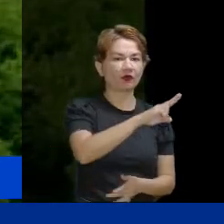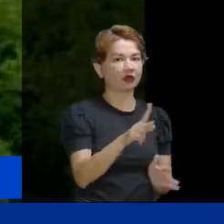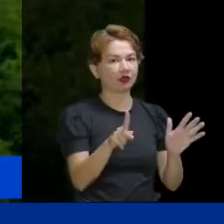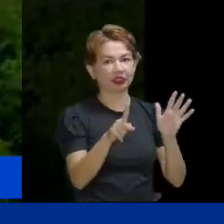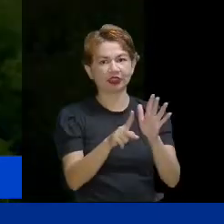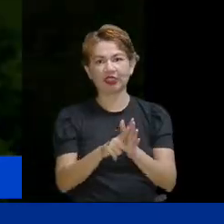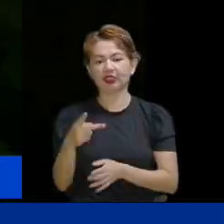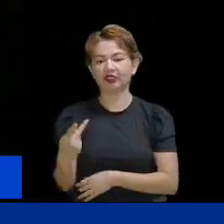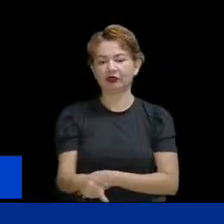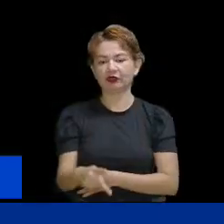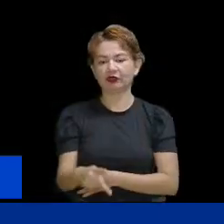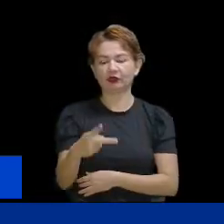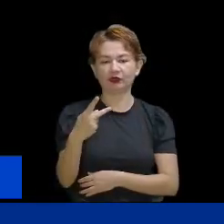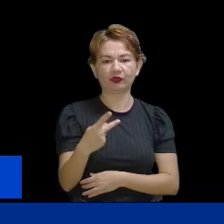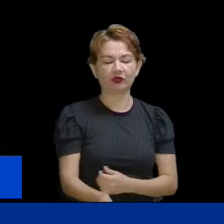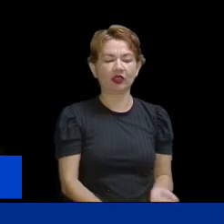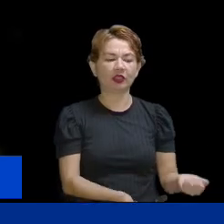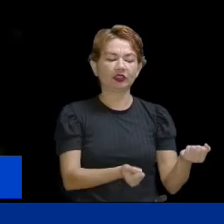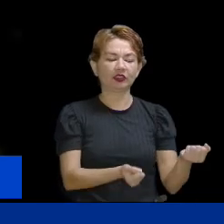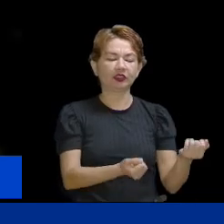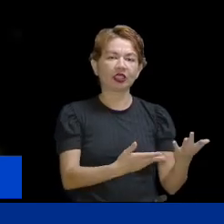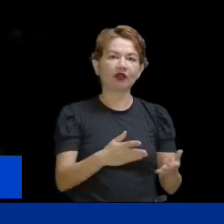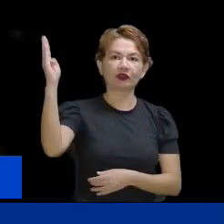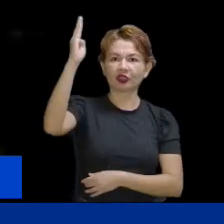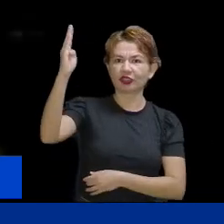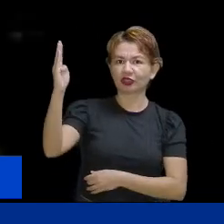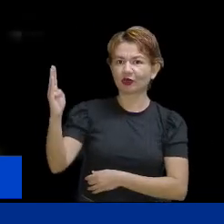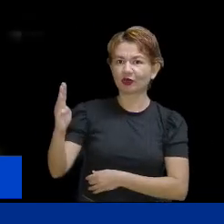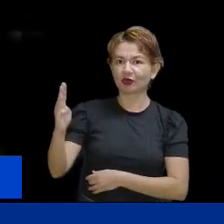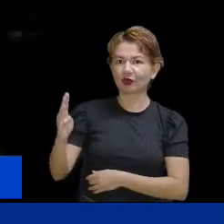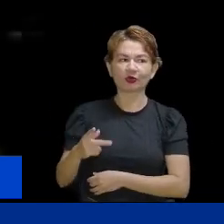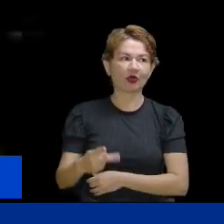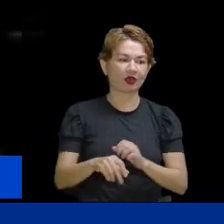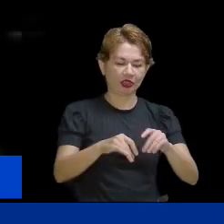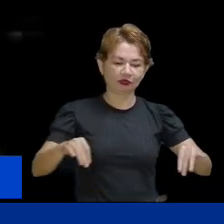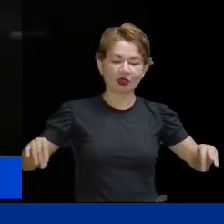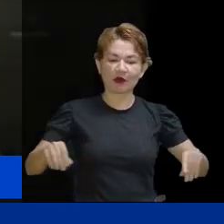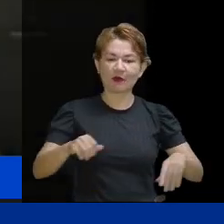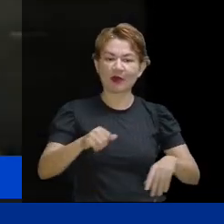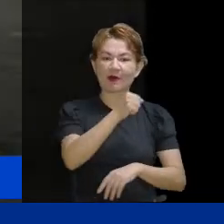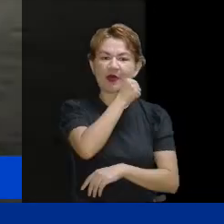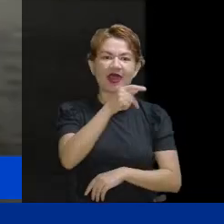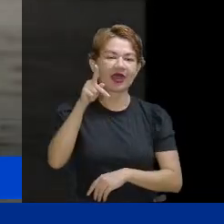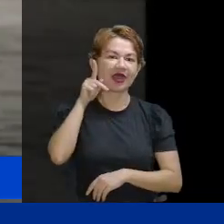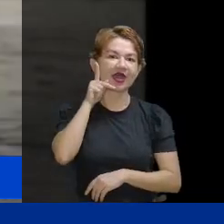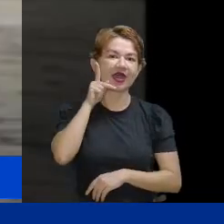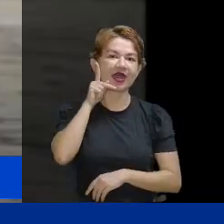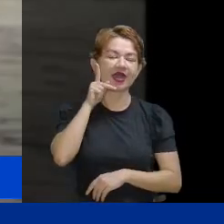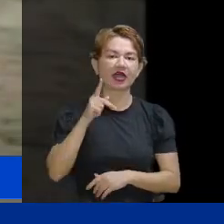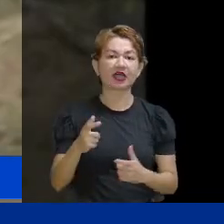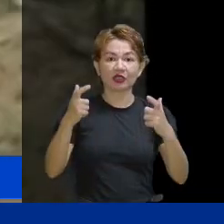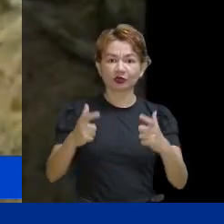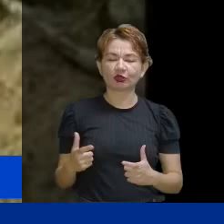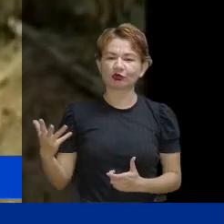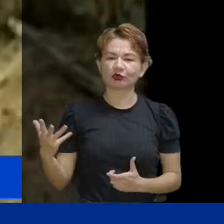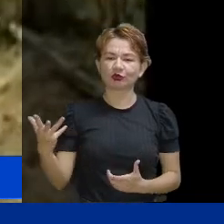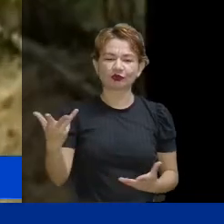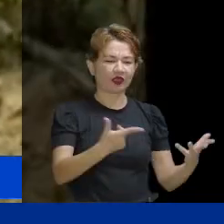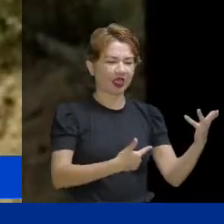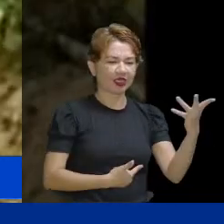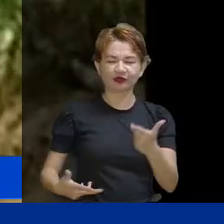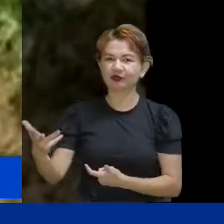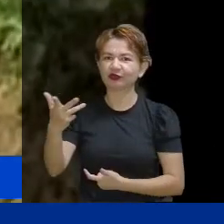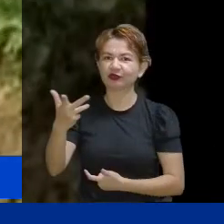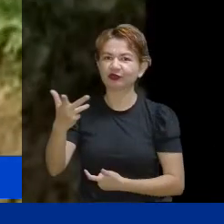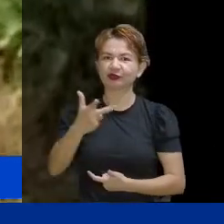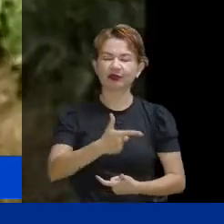coração altaneiro. Salve rico torrão do Amapá, solo